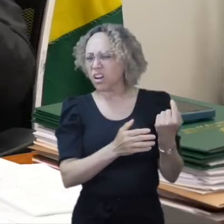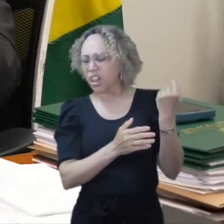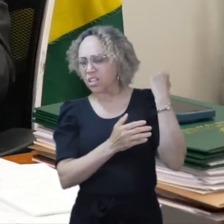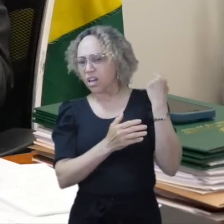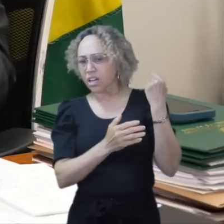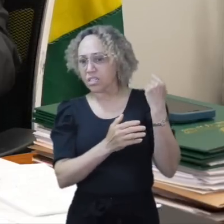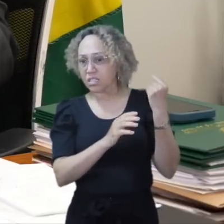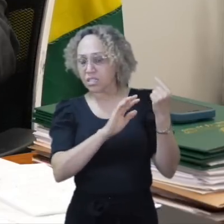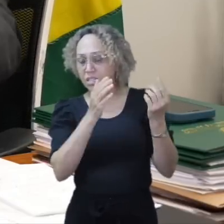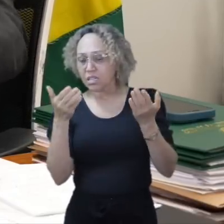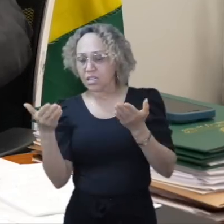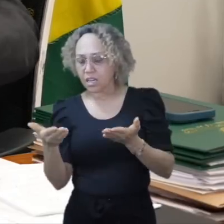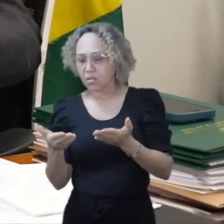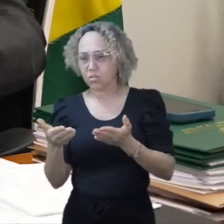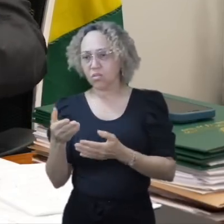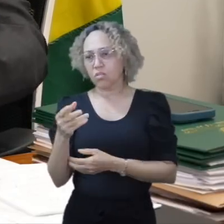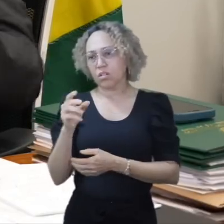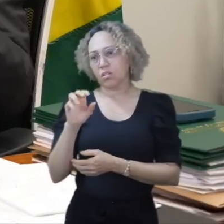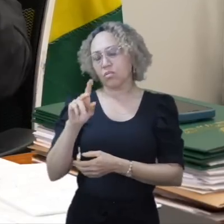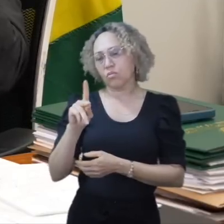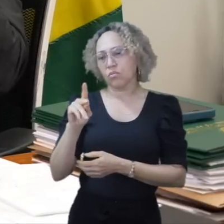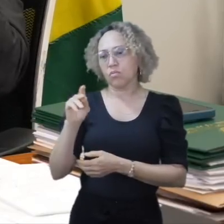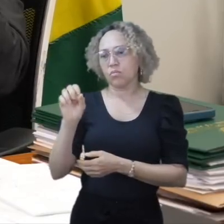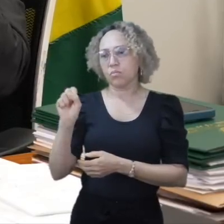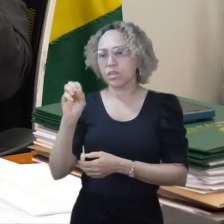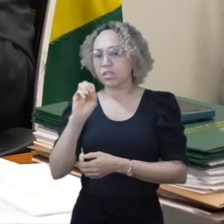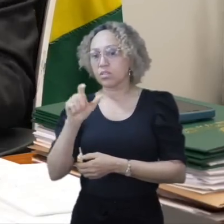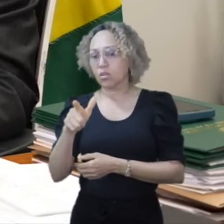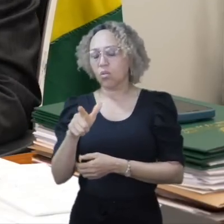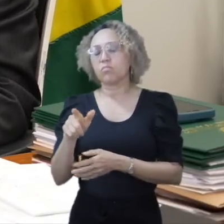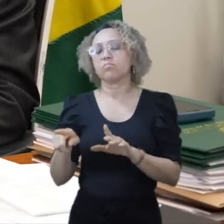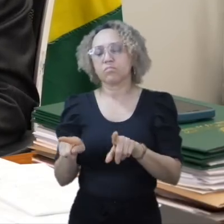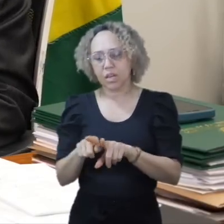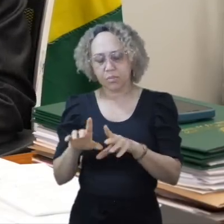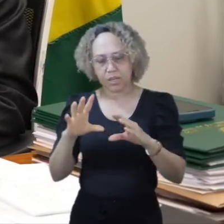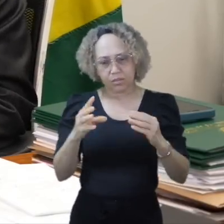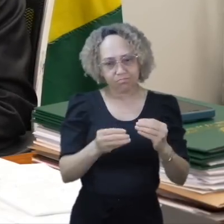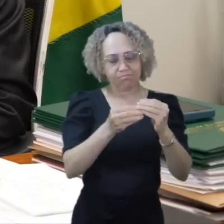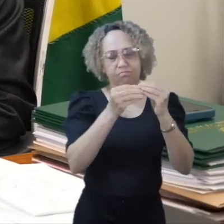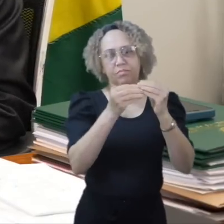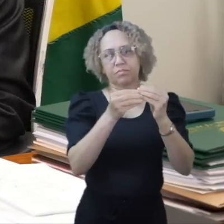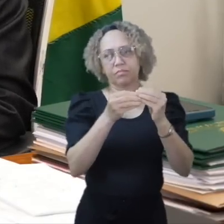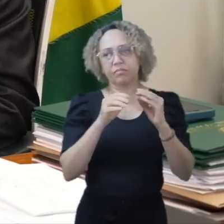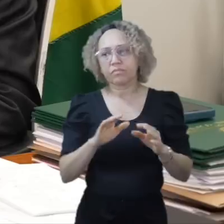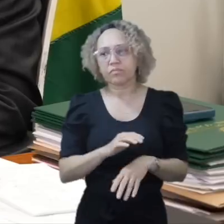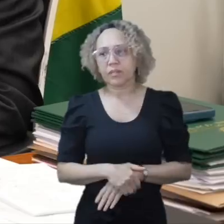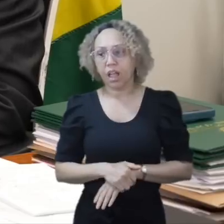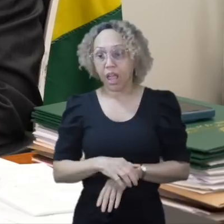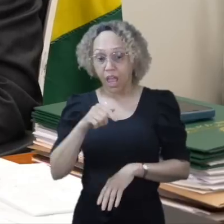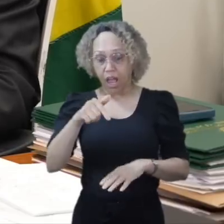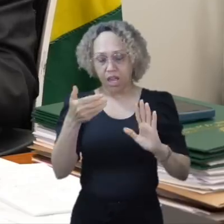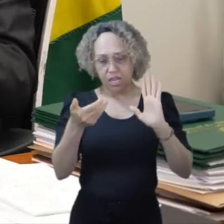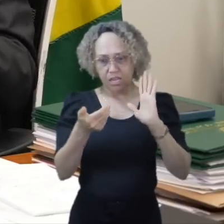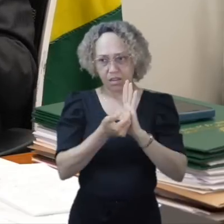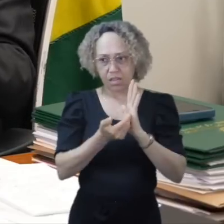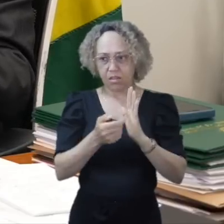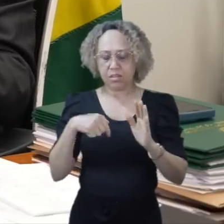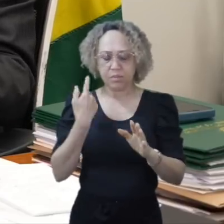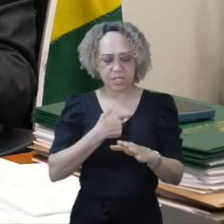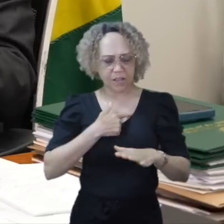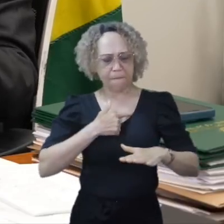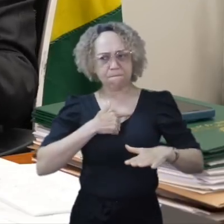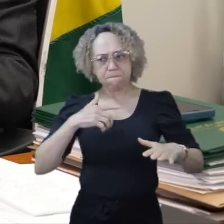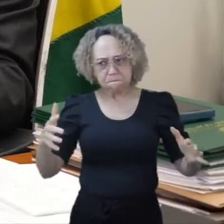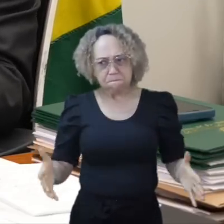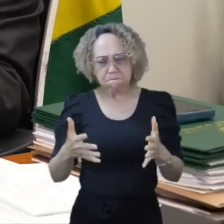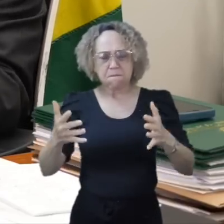retomar, porque se não tiver mobilização, a matéria não será votada aqui. Porque eu aprendi uma coisa, aqui só vai meio que na mobilização. Afora as